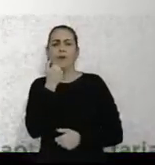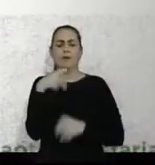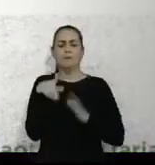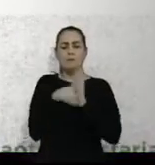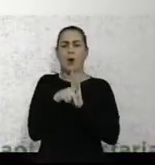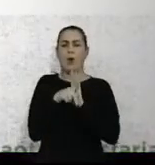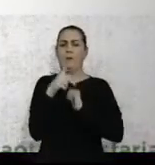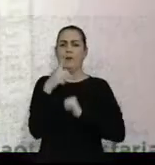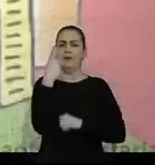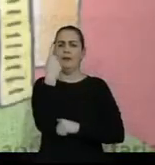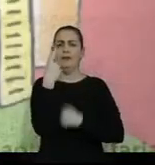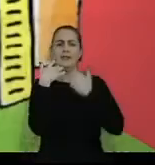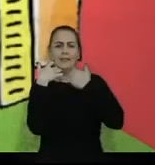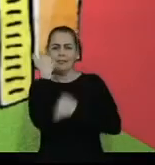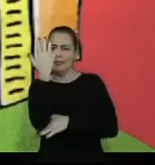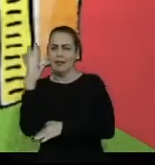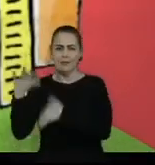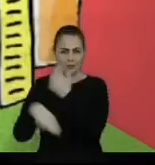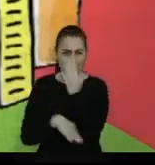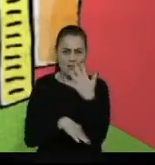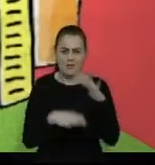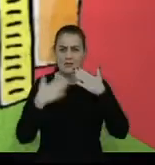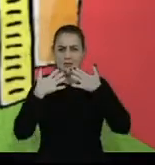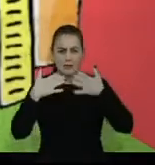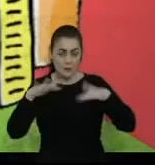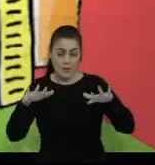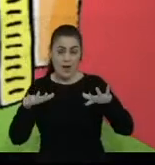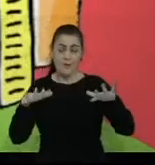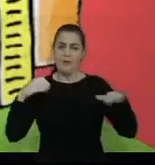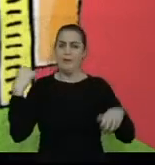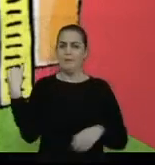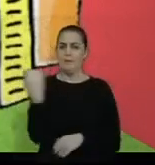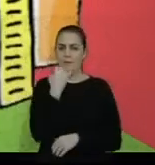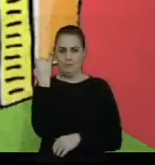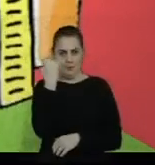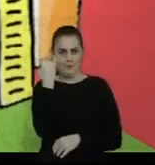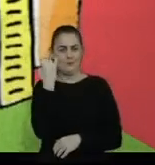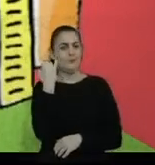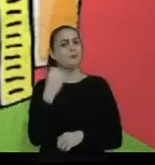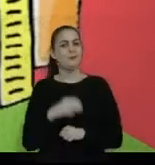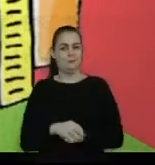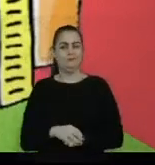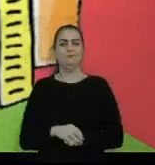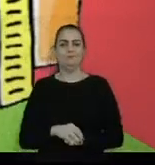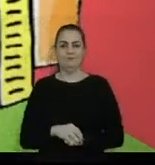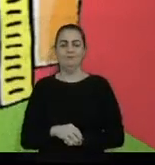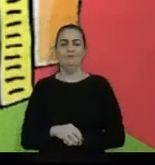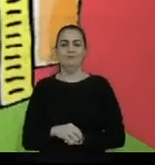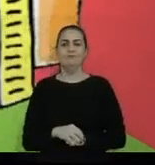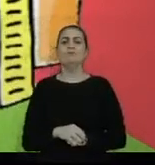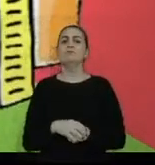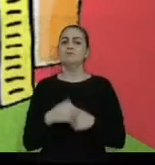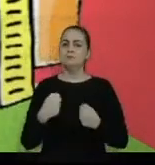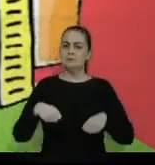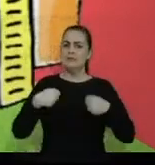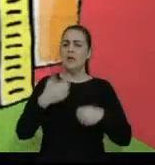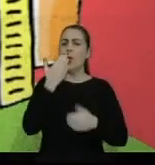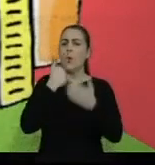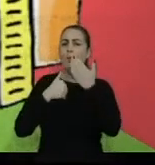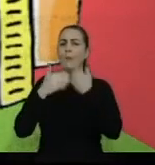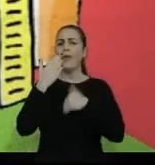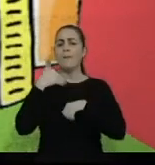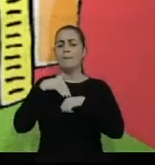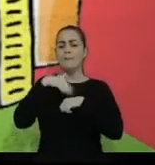aqui, que é o descasque mais e desembale menos, é a gente comer mais comida da terra, né? Mais a comida que